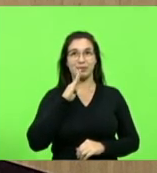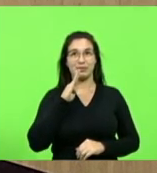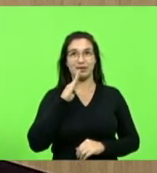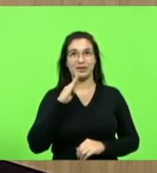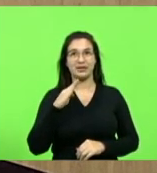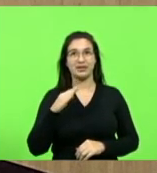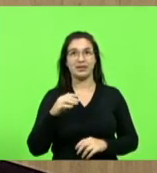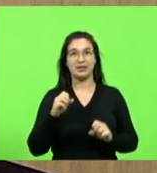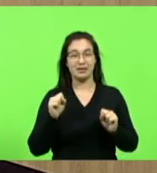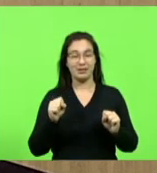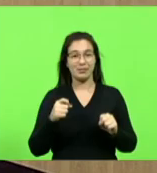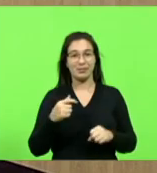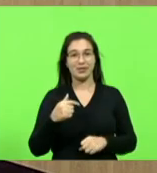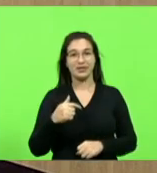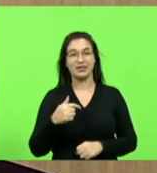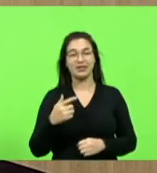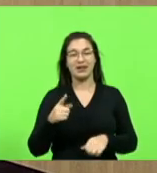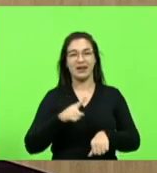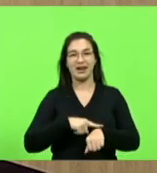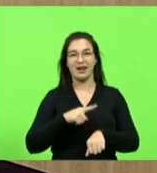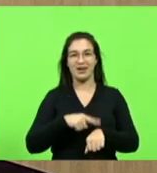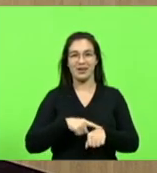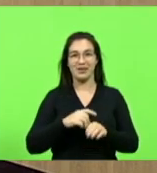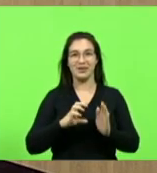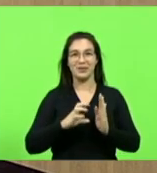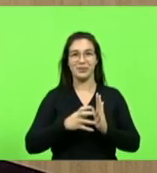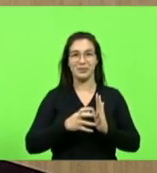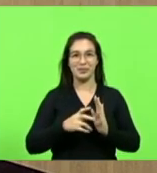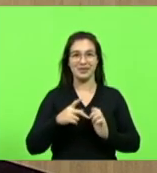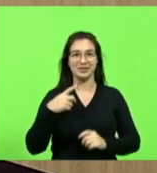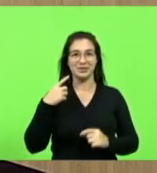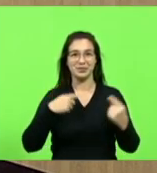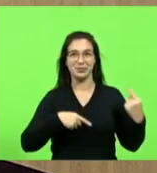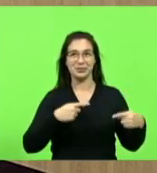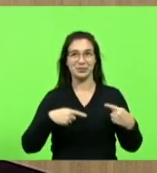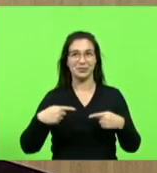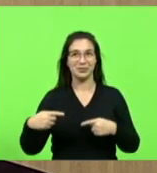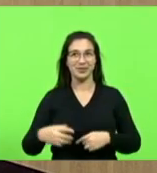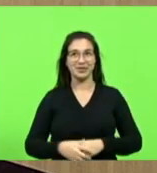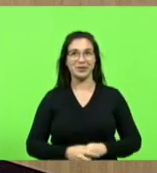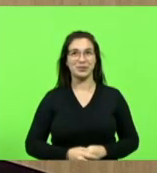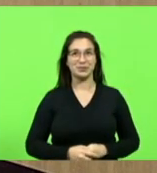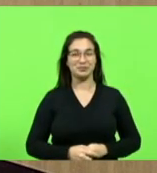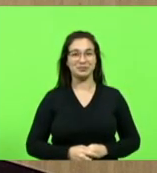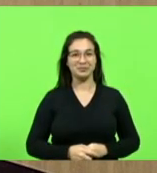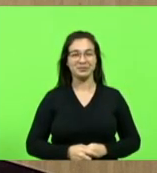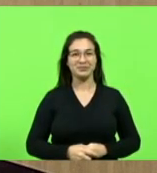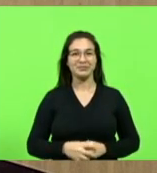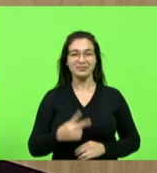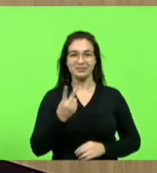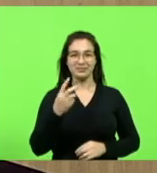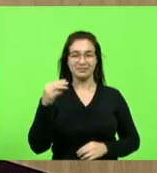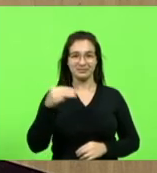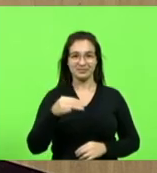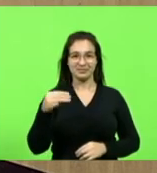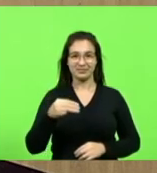ordem. Não, é o horário dos partidos políticos. Pela ordem. Deputado. 2 minutos, deputado.